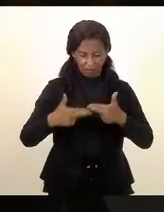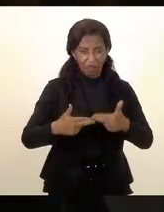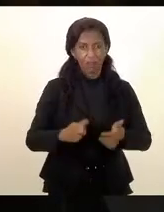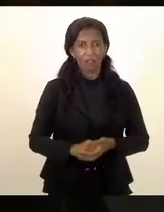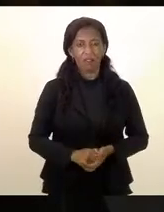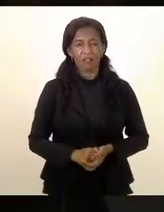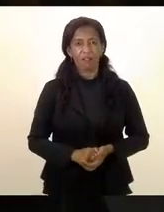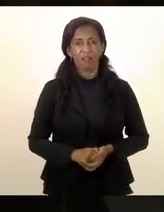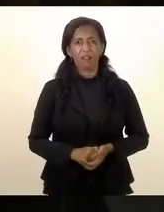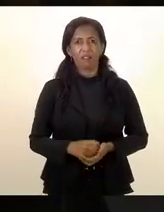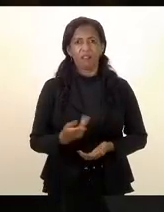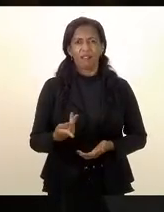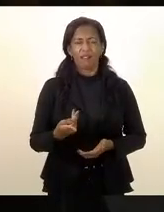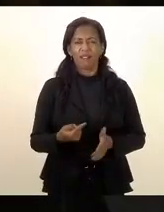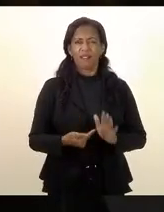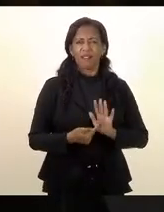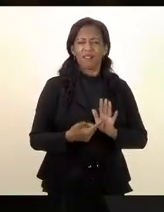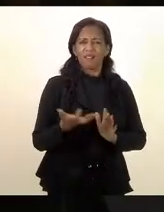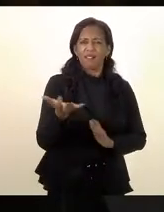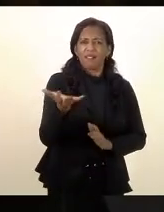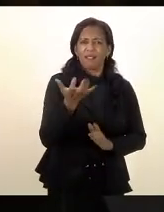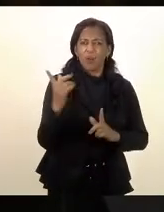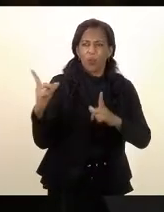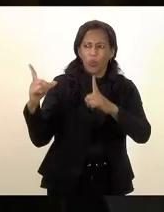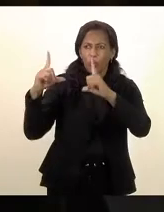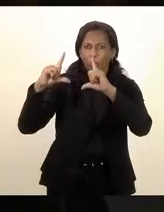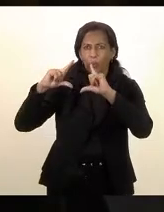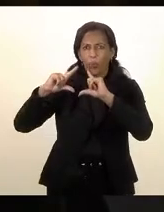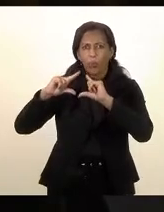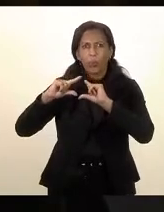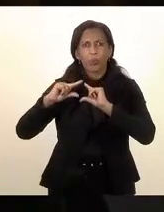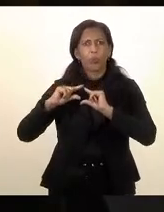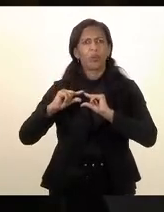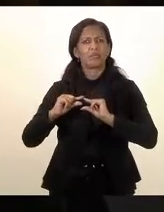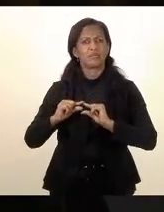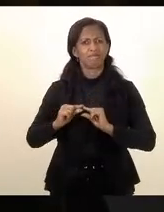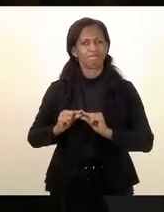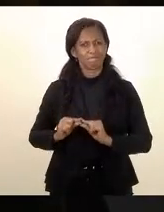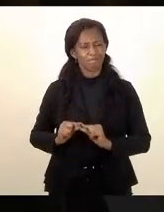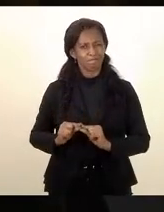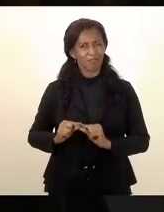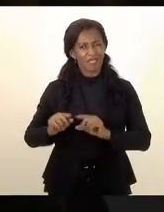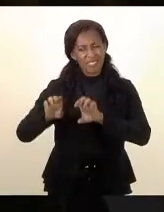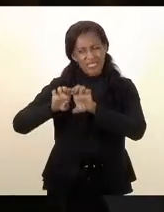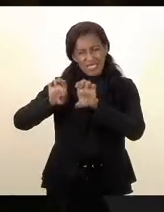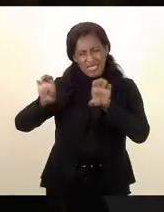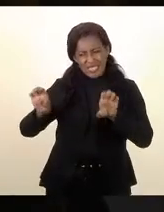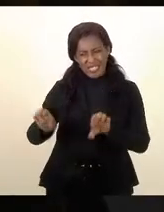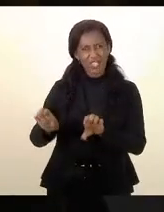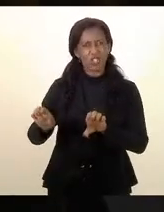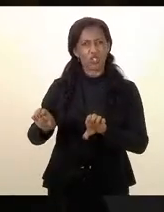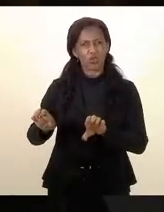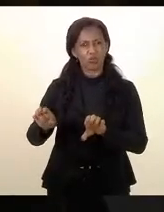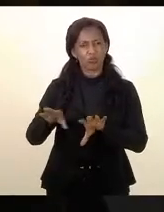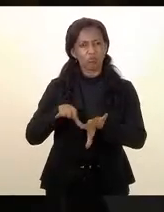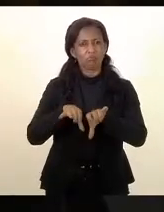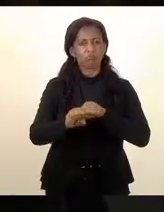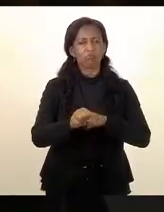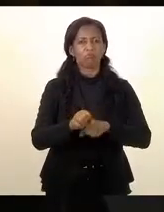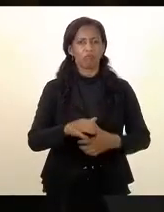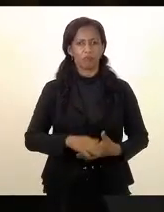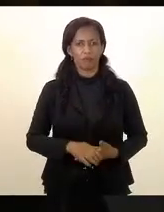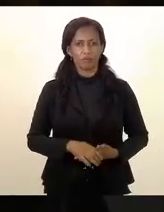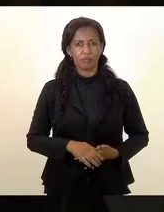ela propõe reduzir drasticamente esse eixo de formação geral tornando